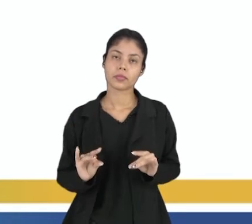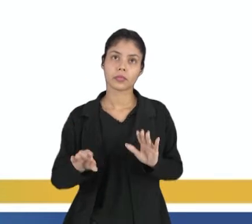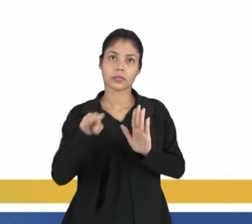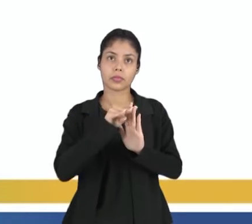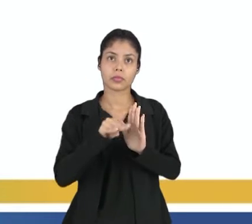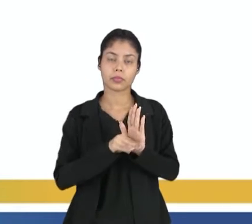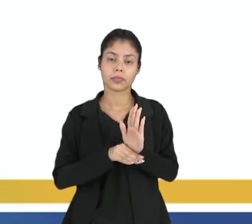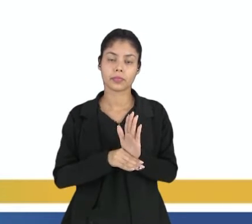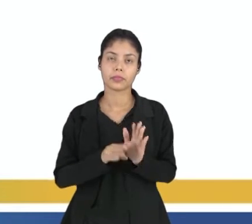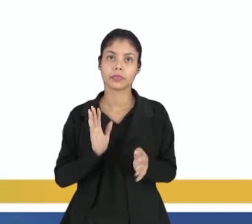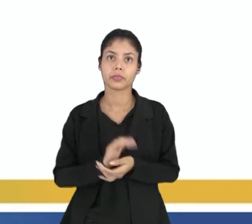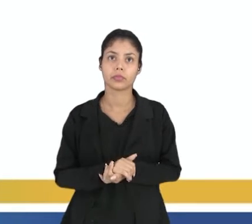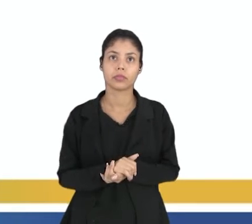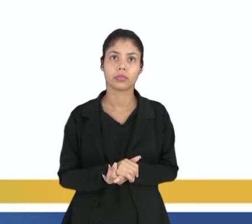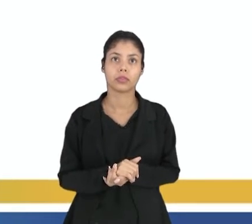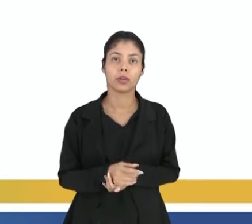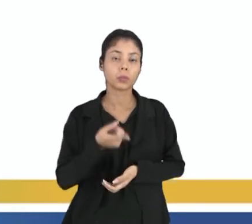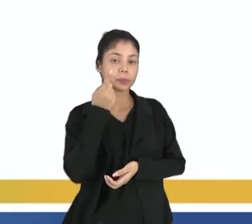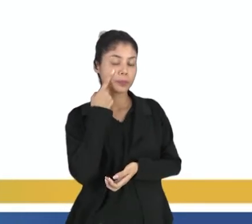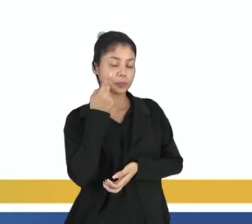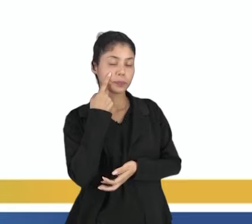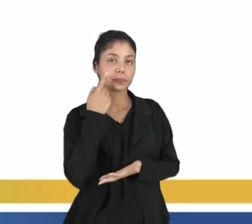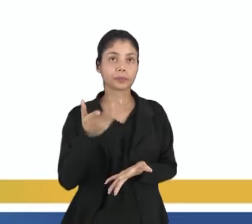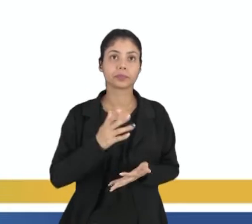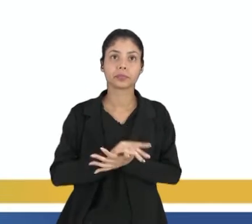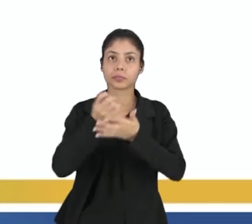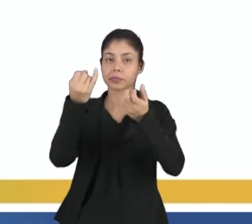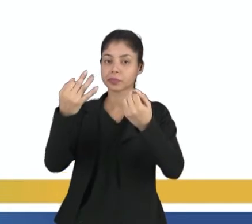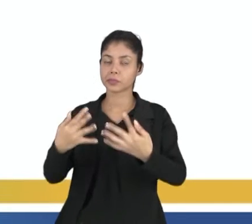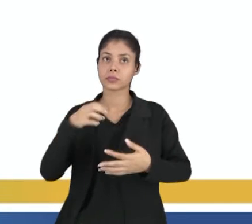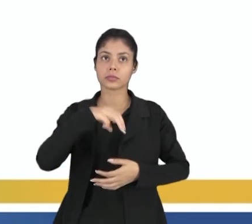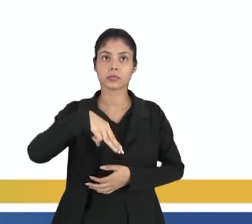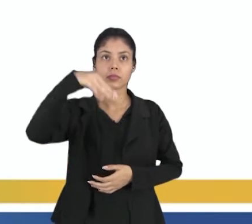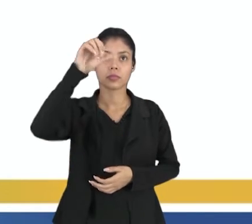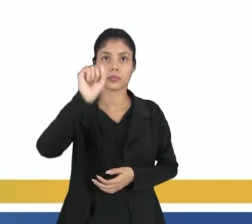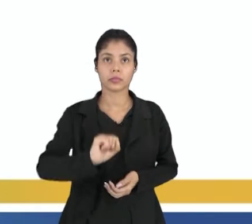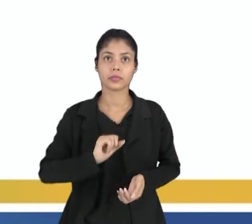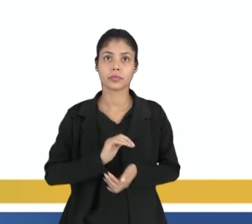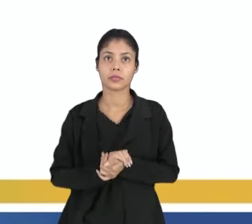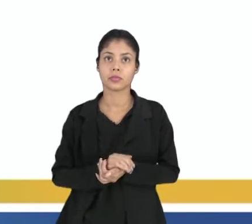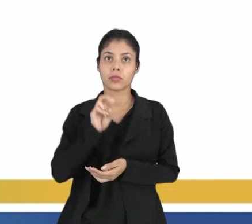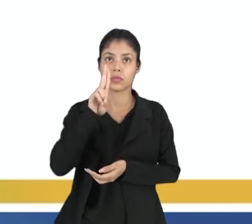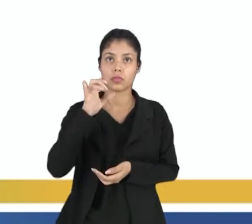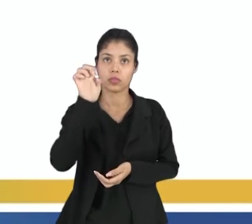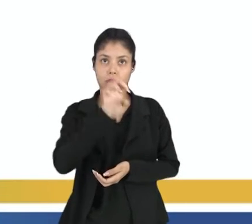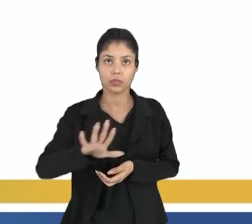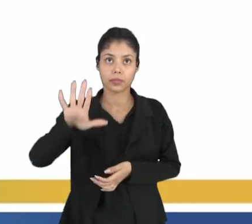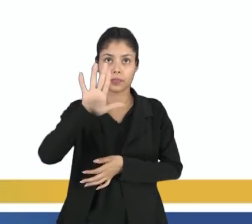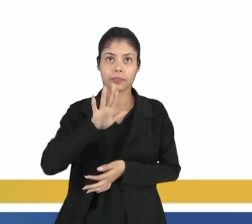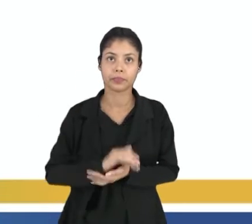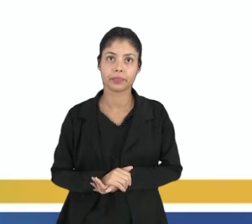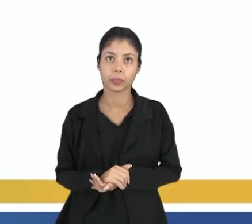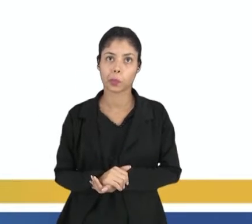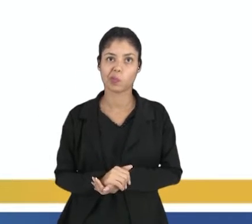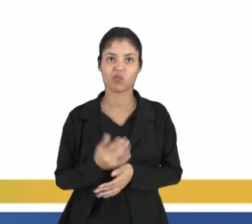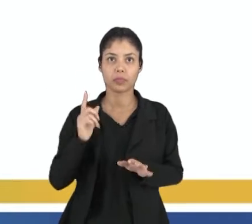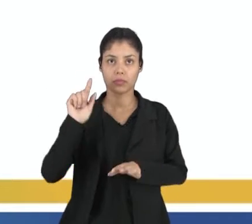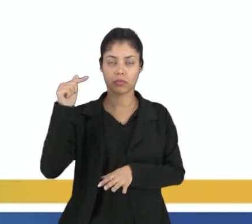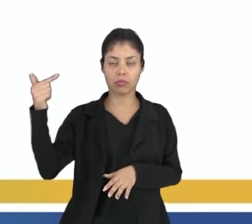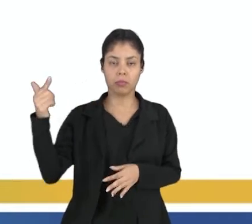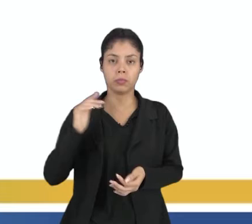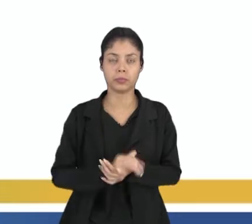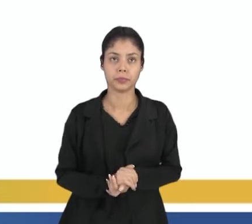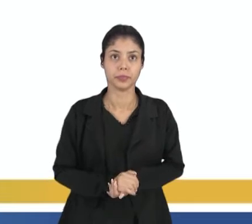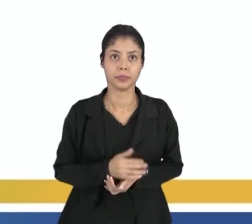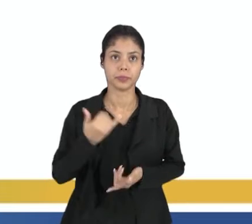bloco. E aí vem dizendo Mercosul, União Europeia, dentre outras, tem